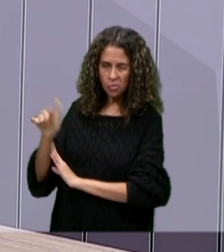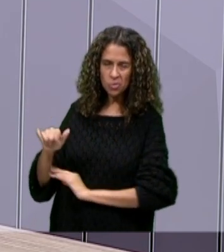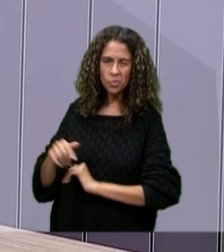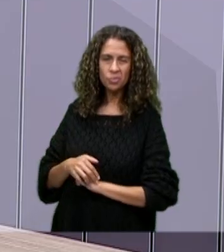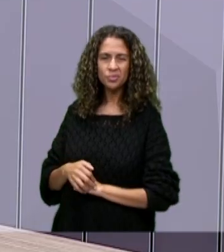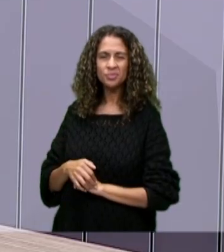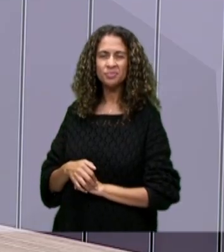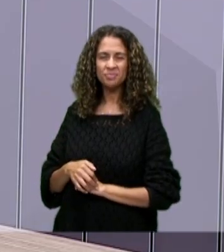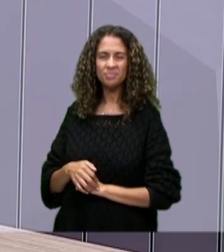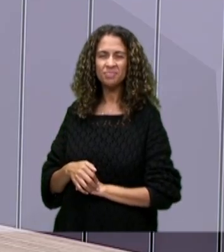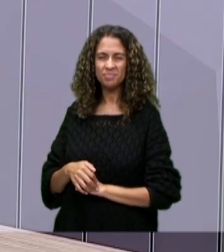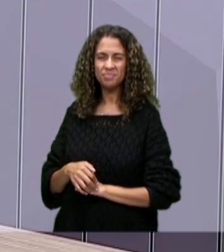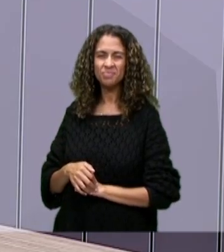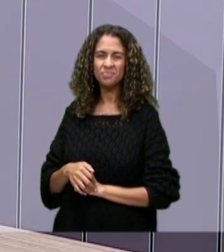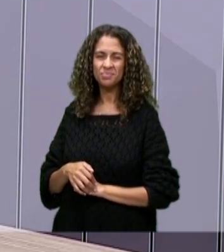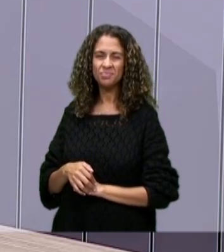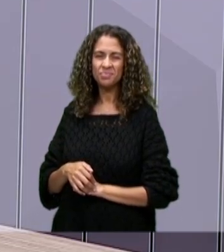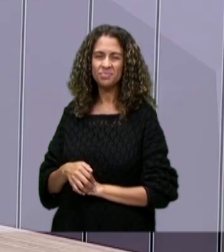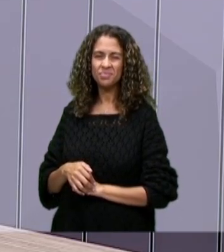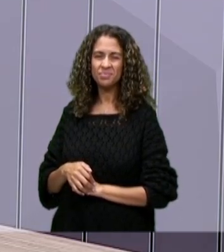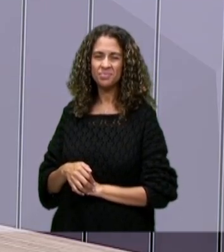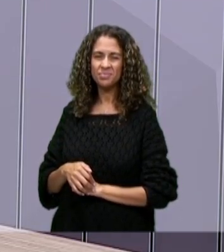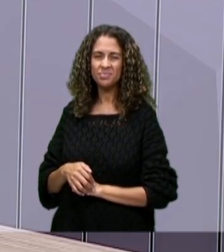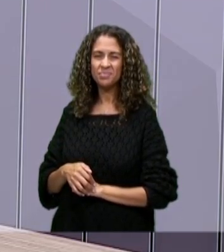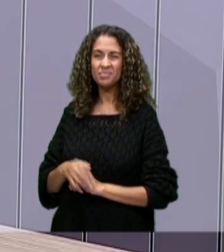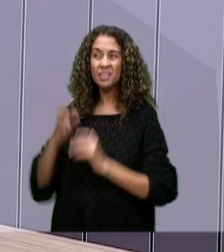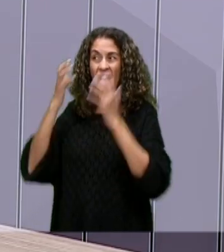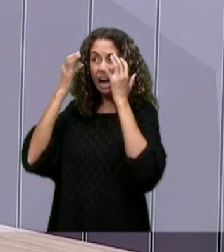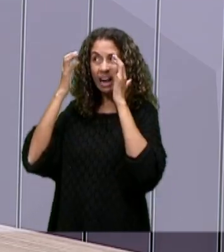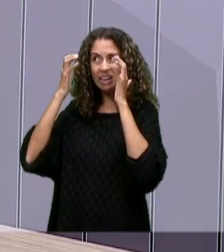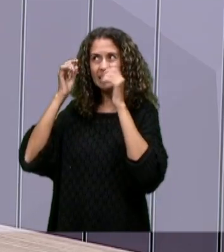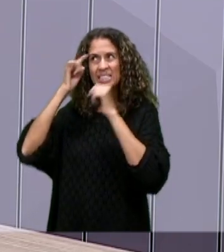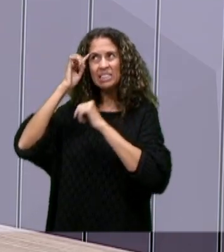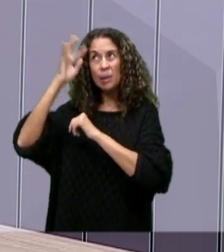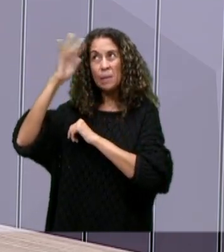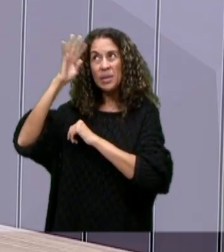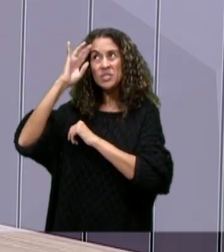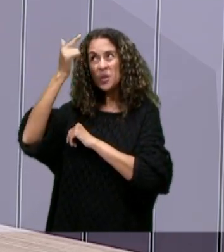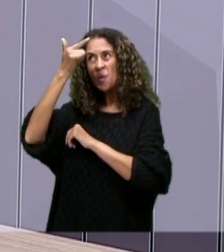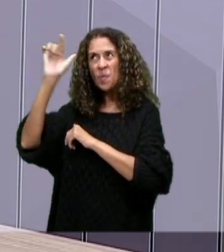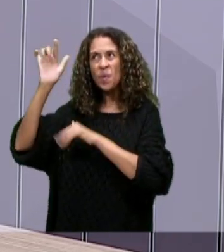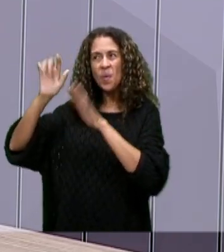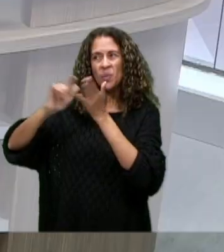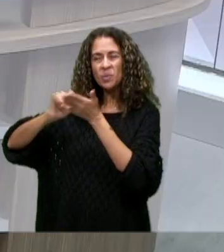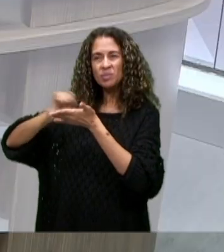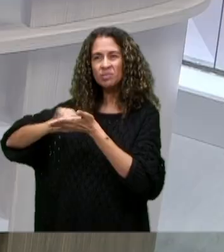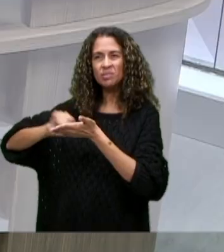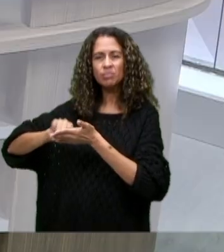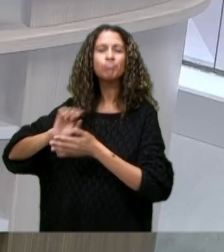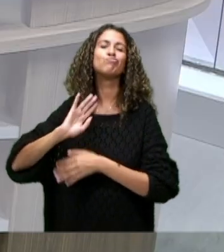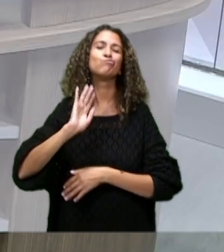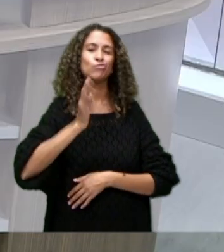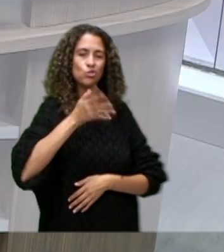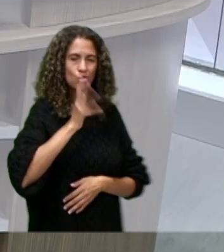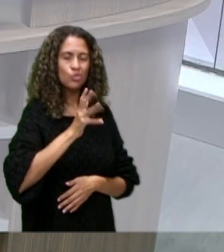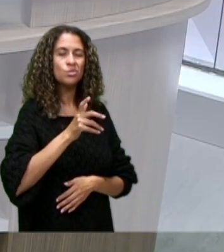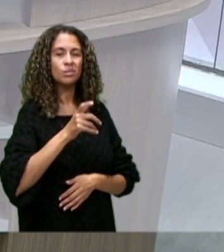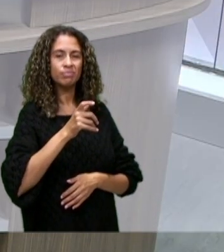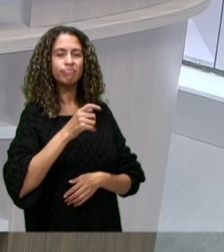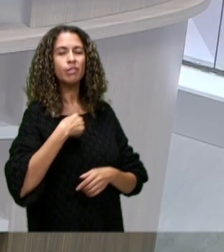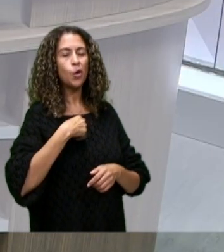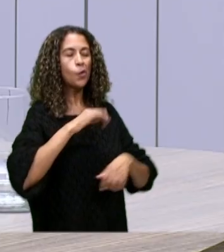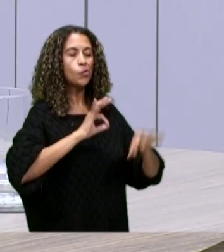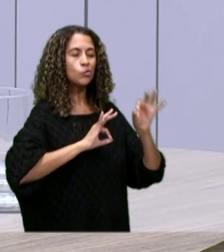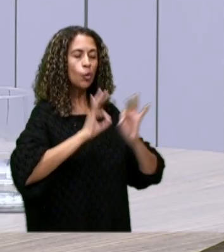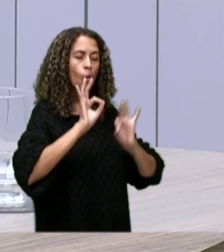novamente. A cabeça já está borbulhando, já está dando Já, mas eu tô só trabalhando na